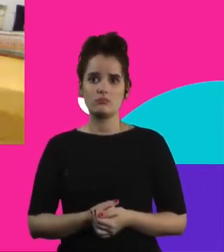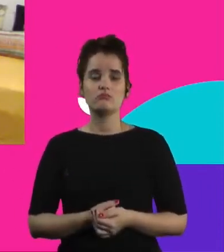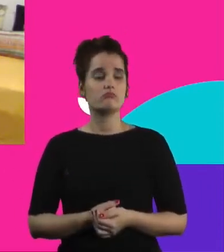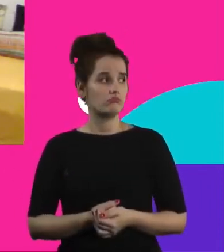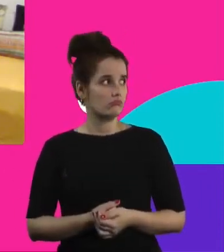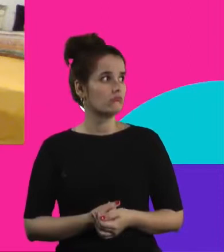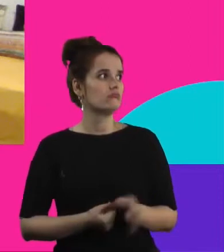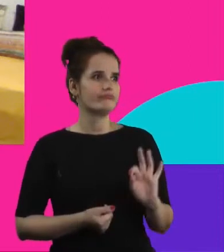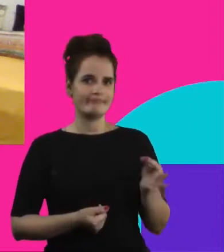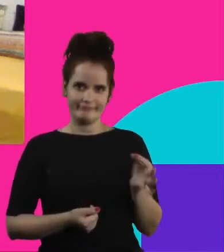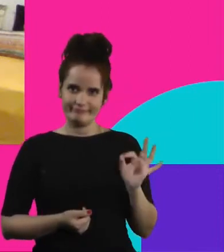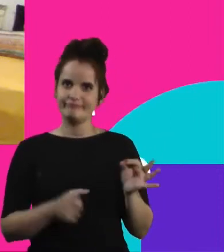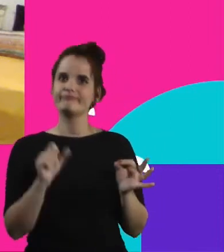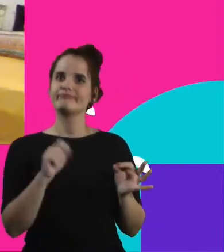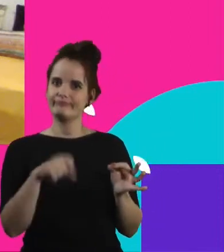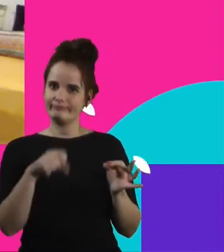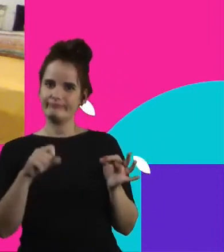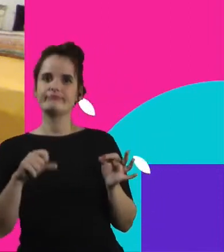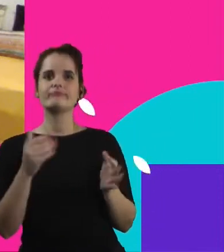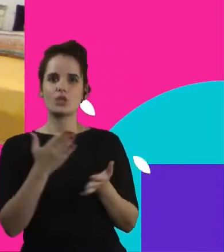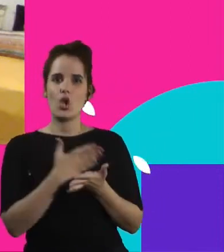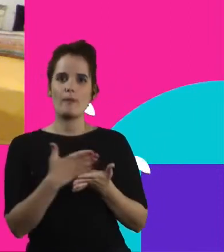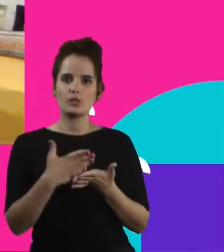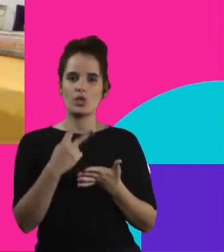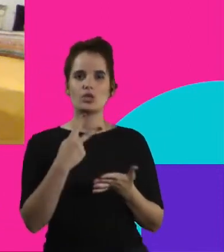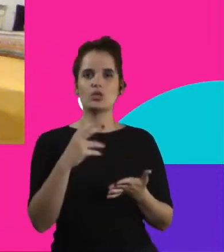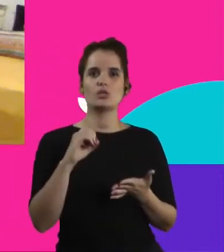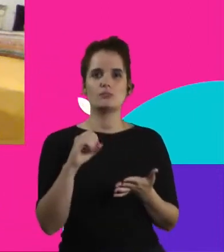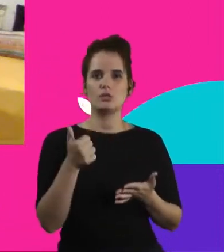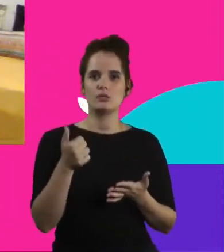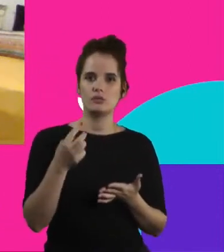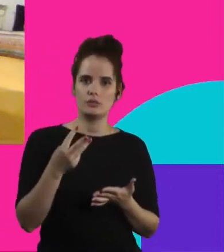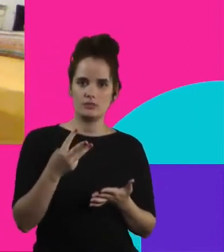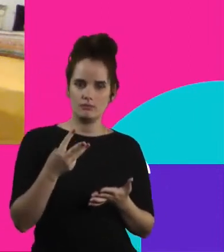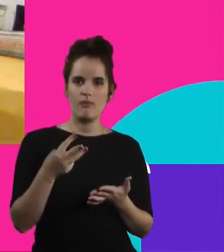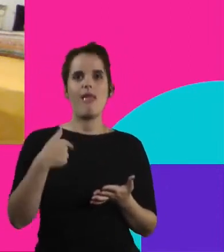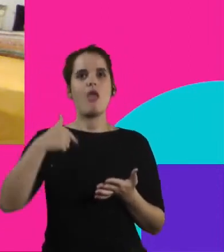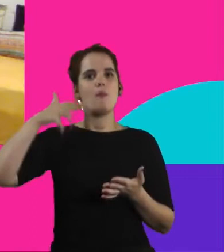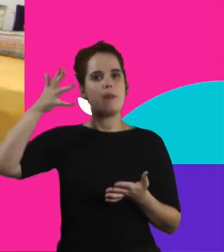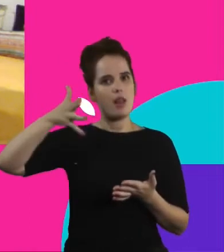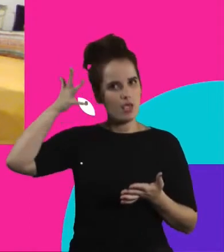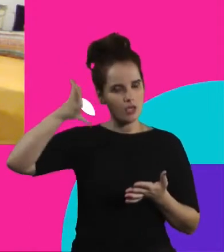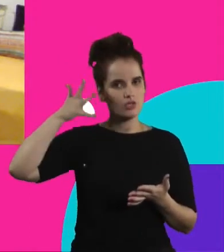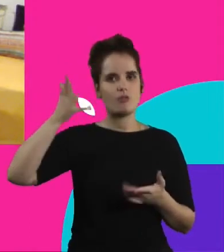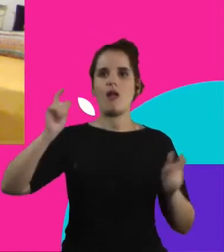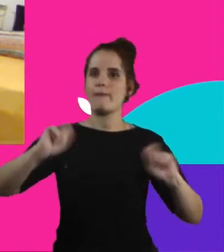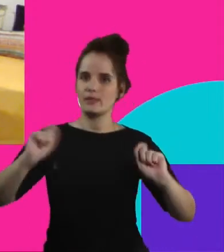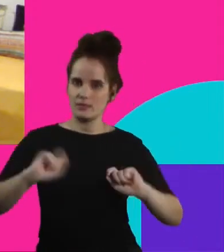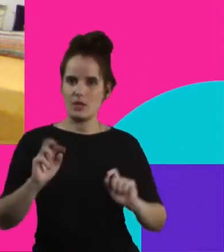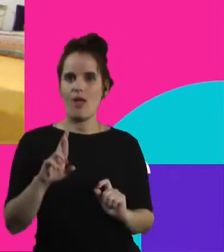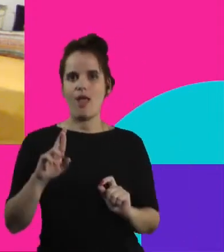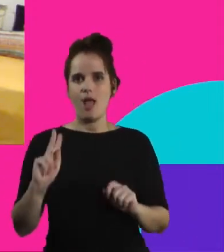Sim, com certeza. Desde 2013 que eu fazia palestras de conscientização, capacitação de